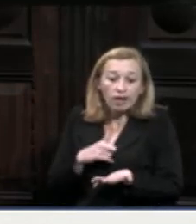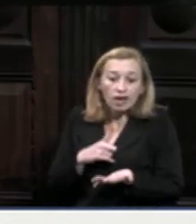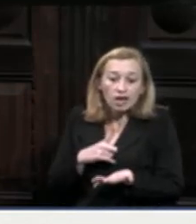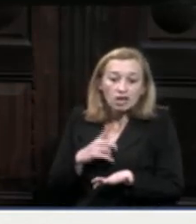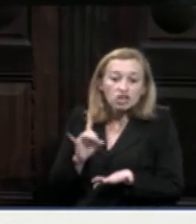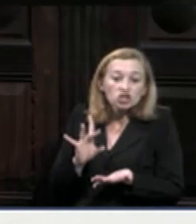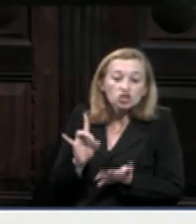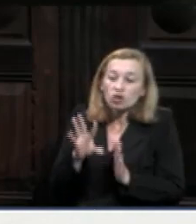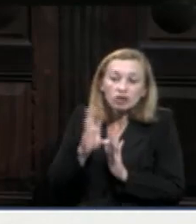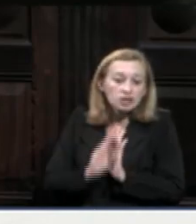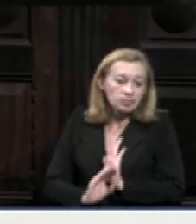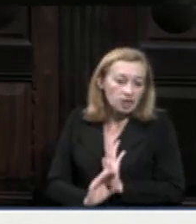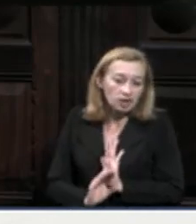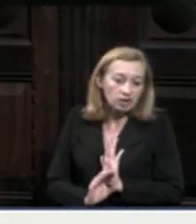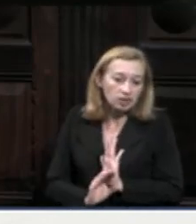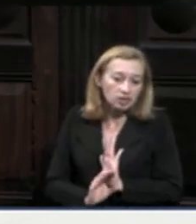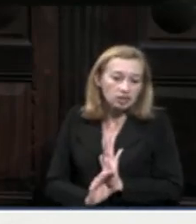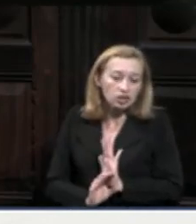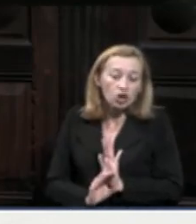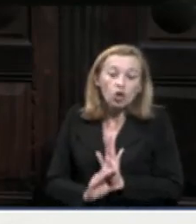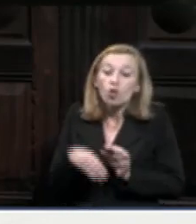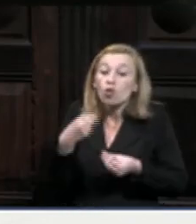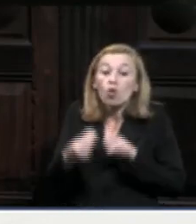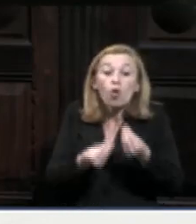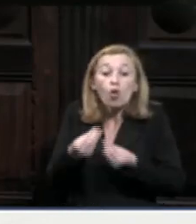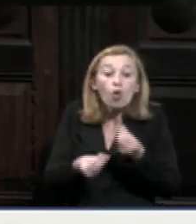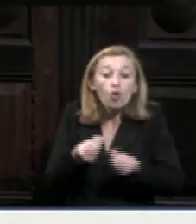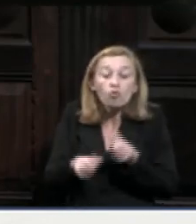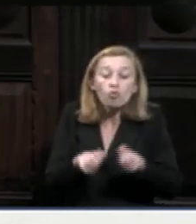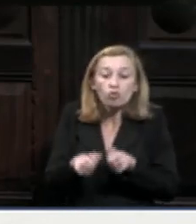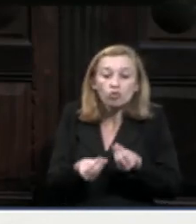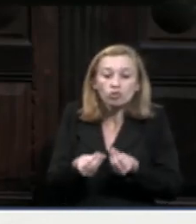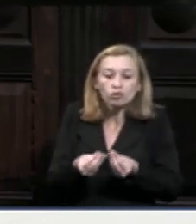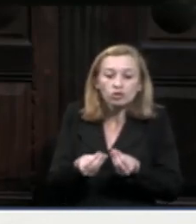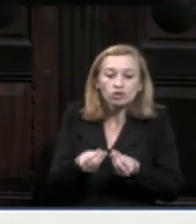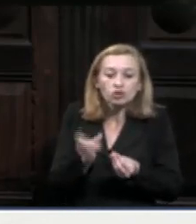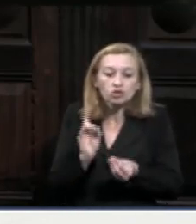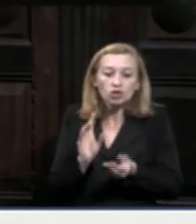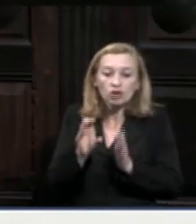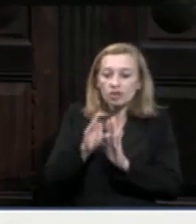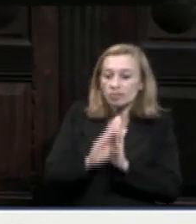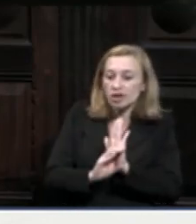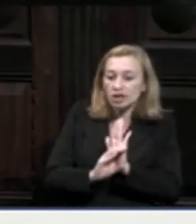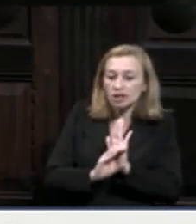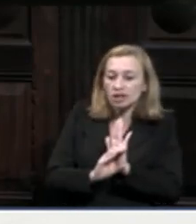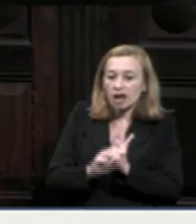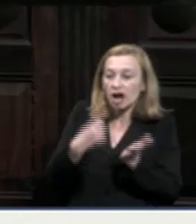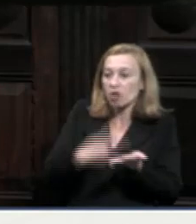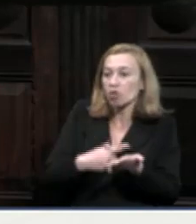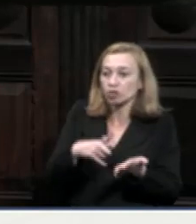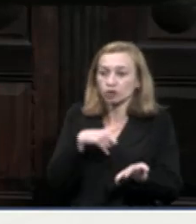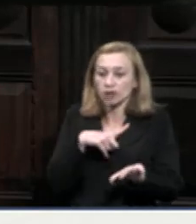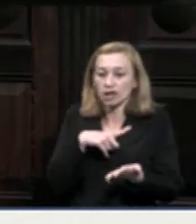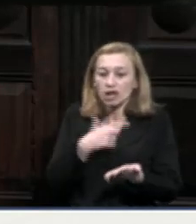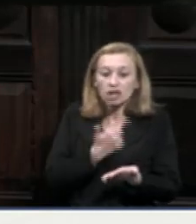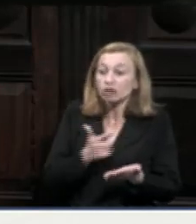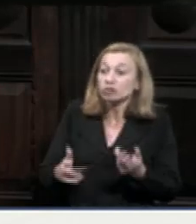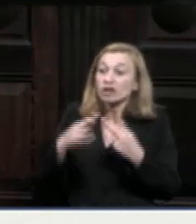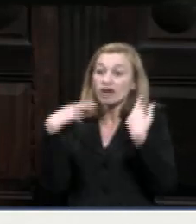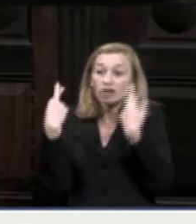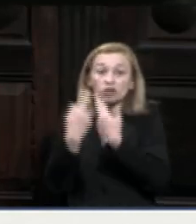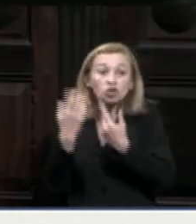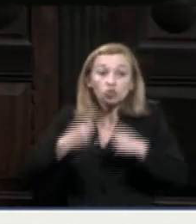sobre as emendas. Como é que vai ter acordo sobre as emendas sem audiência pública,